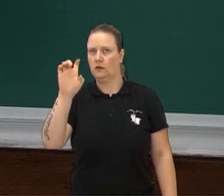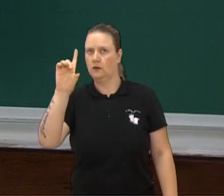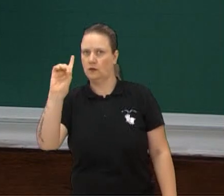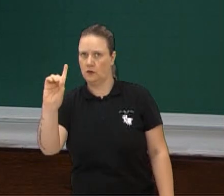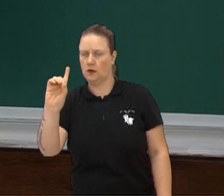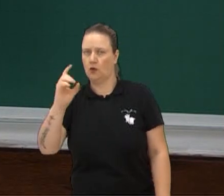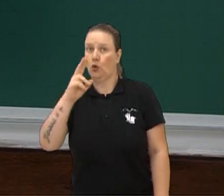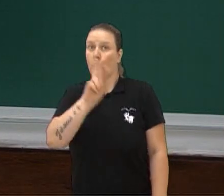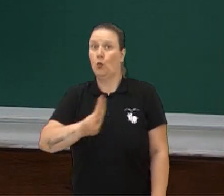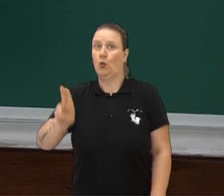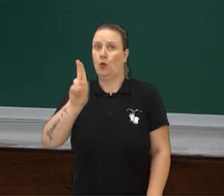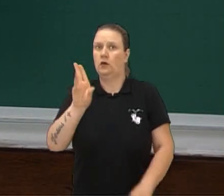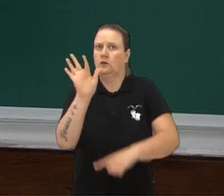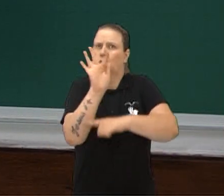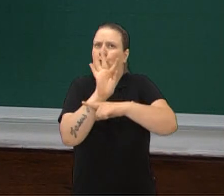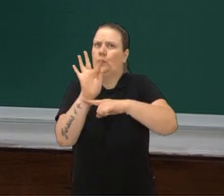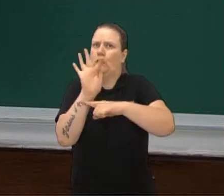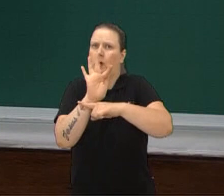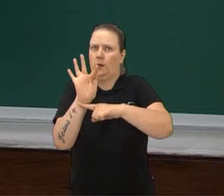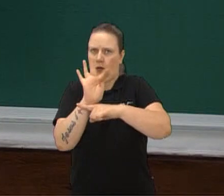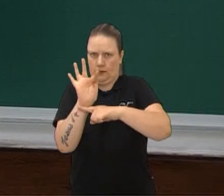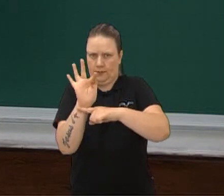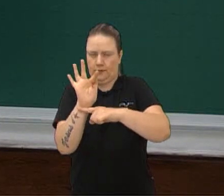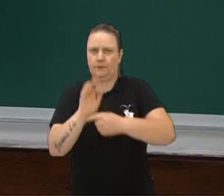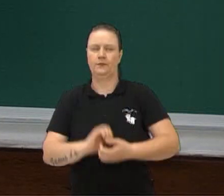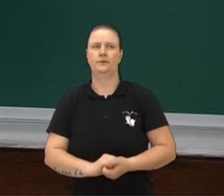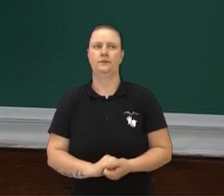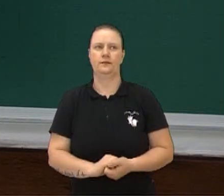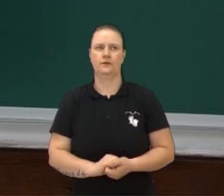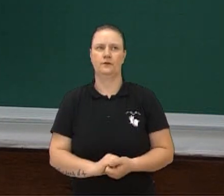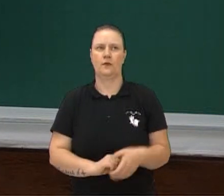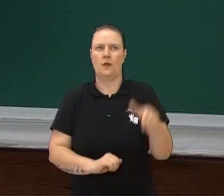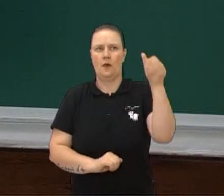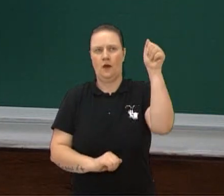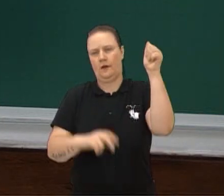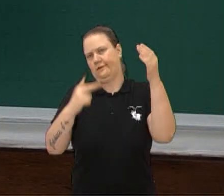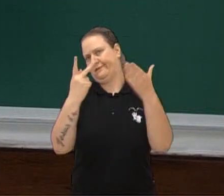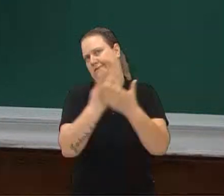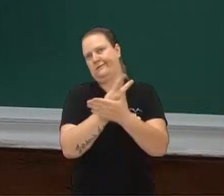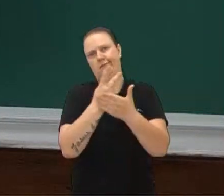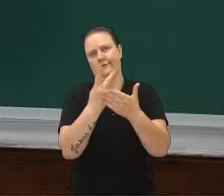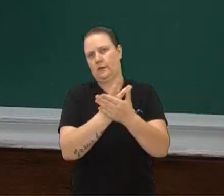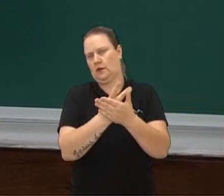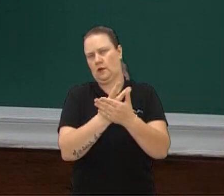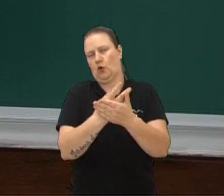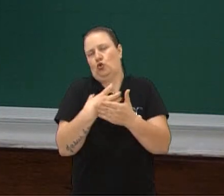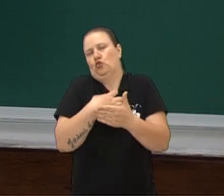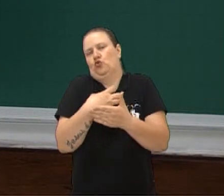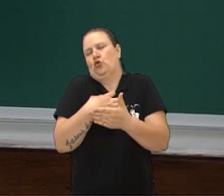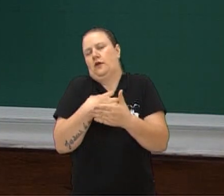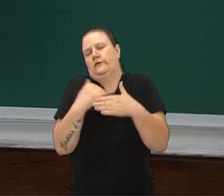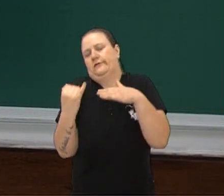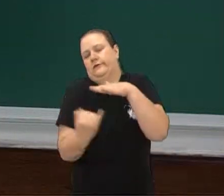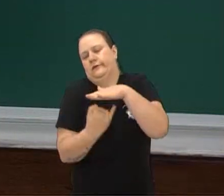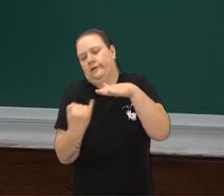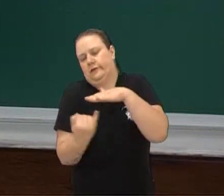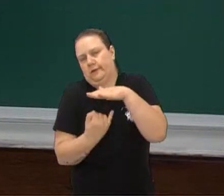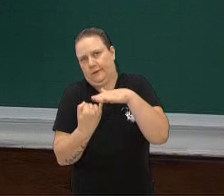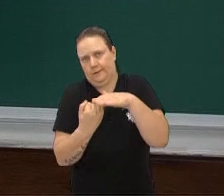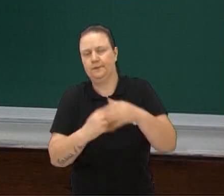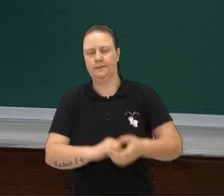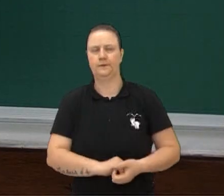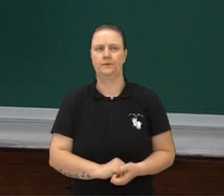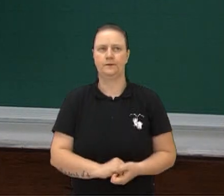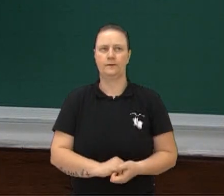Então, bom dia. Como está você? La A está incorreta, então, porque é um tratamento informal. E a número 2, entre